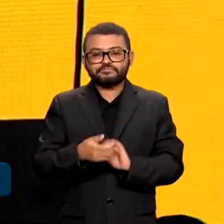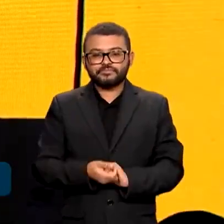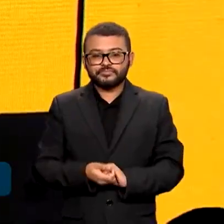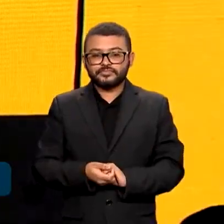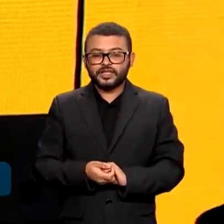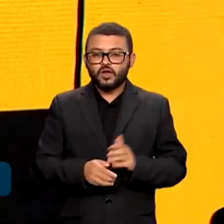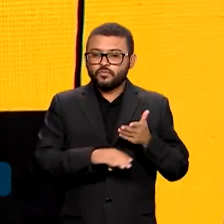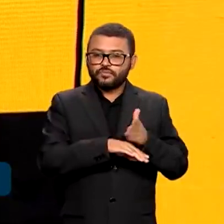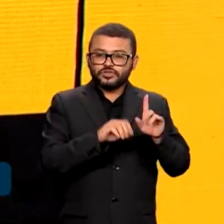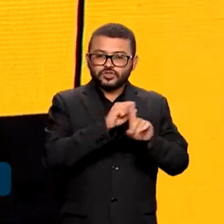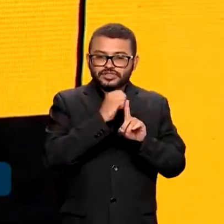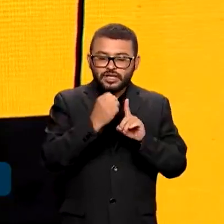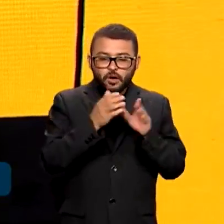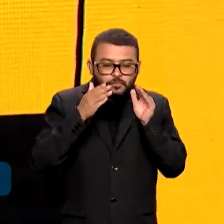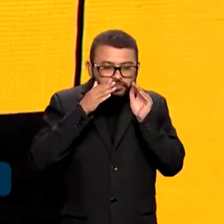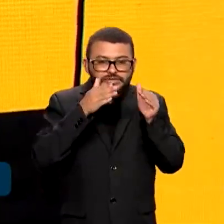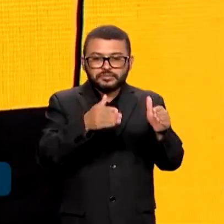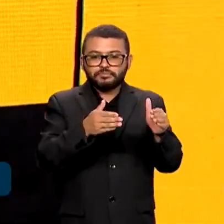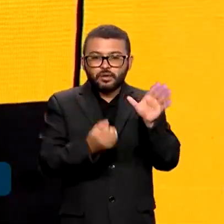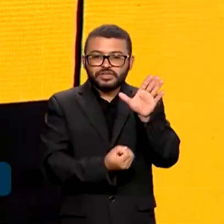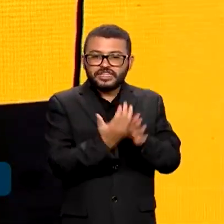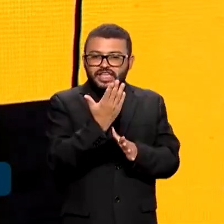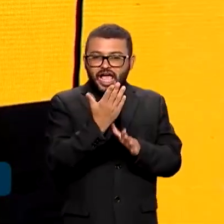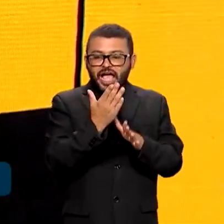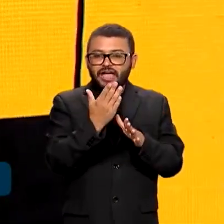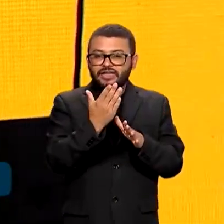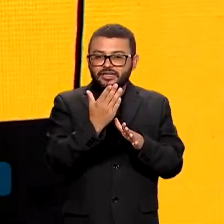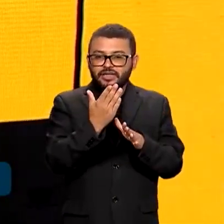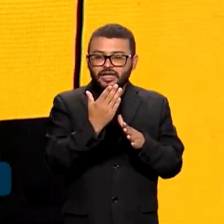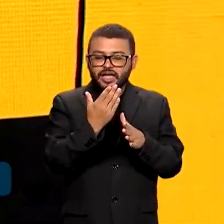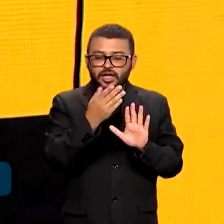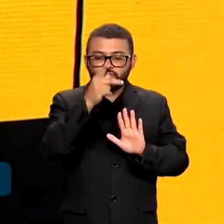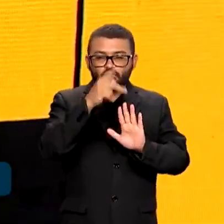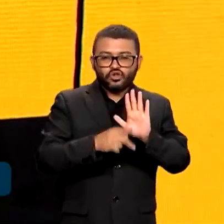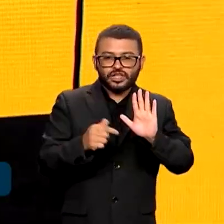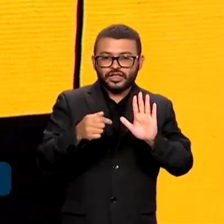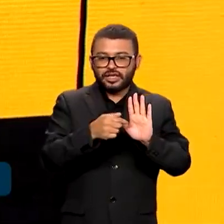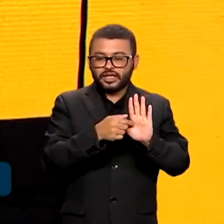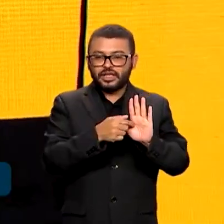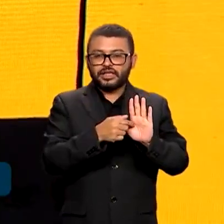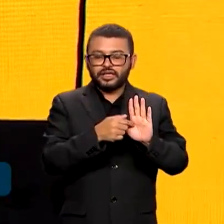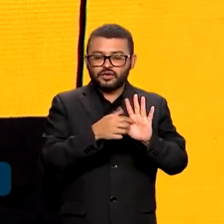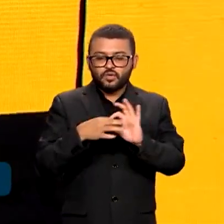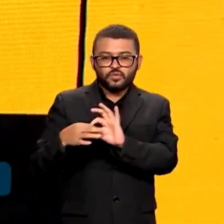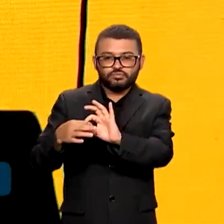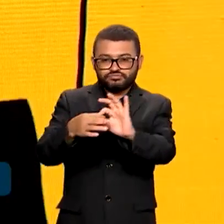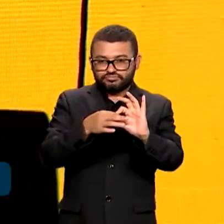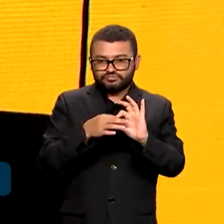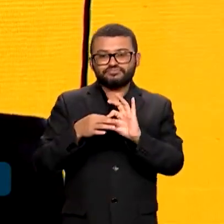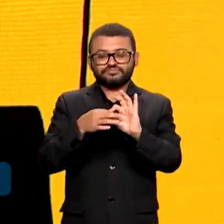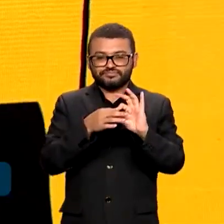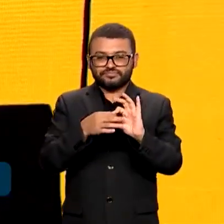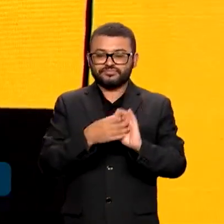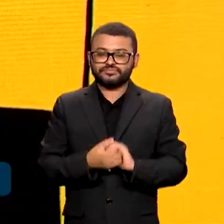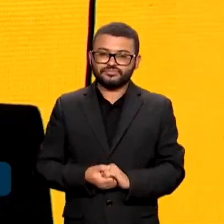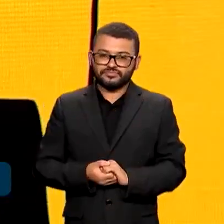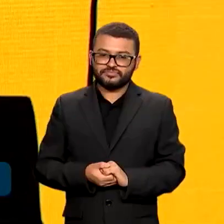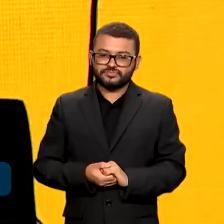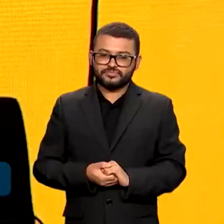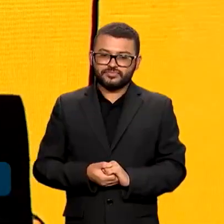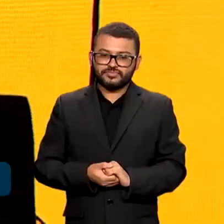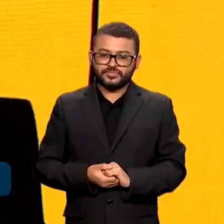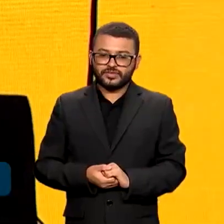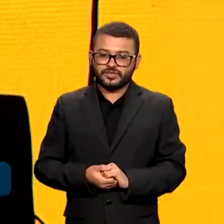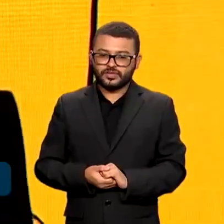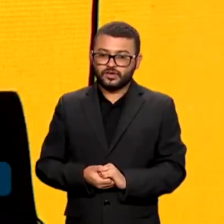ela é o centro da construção de um projeto coletivo. E isso aqui